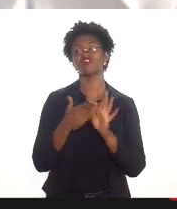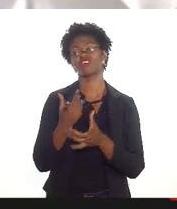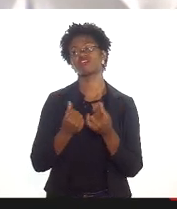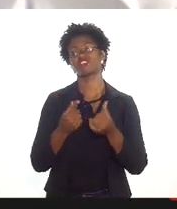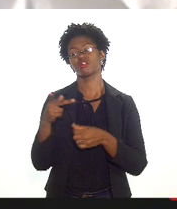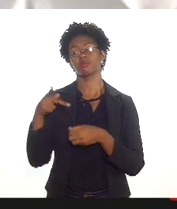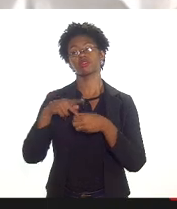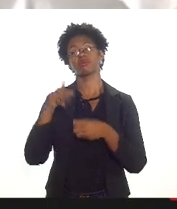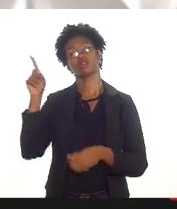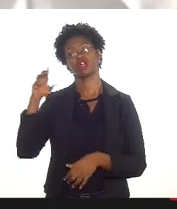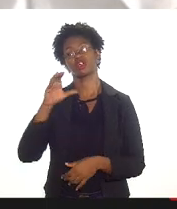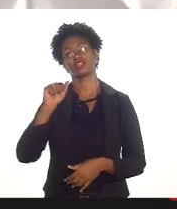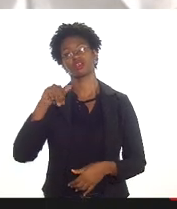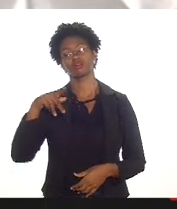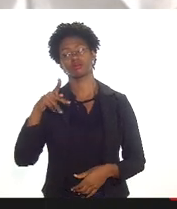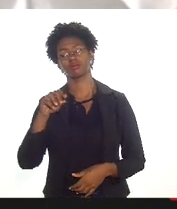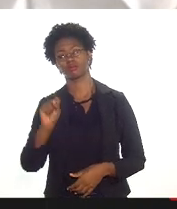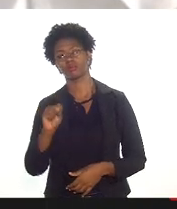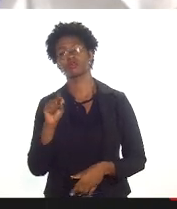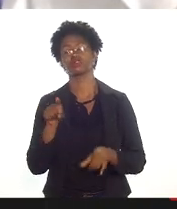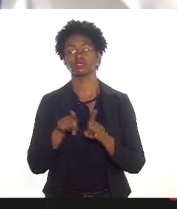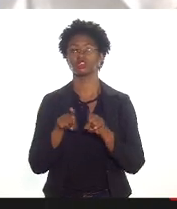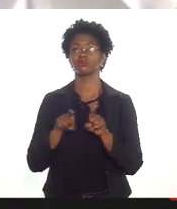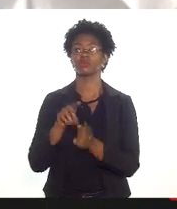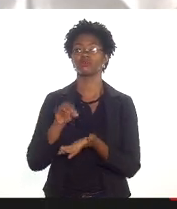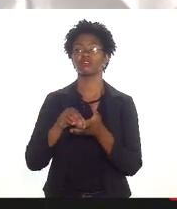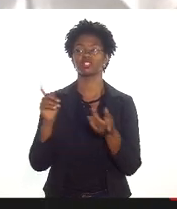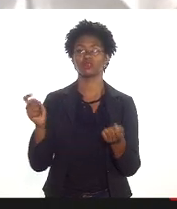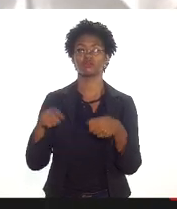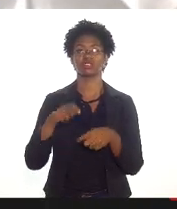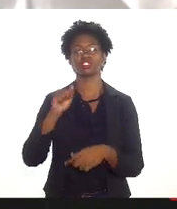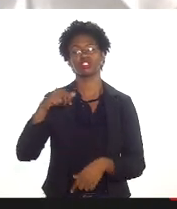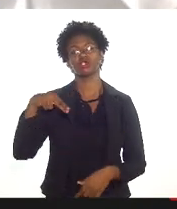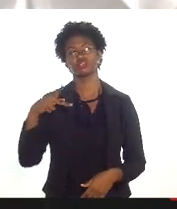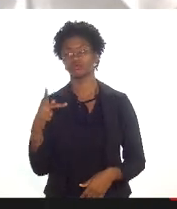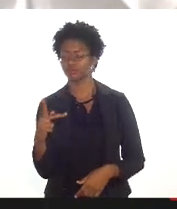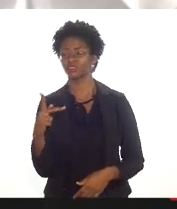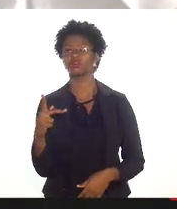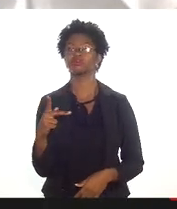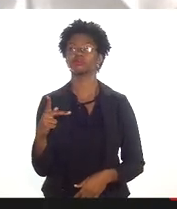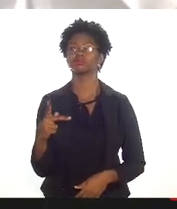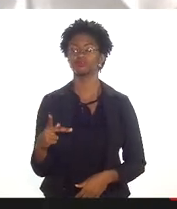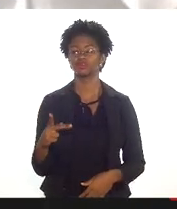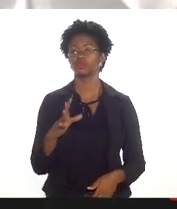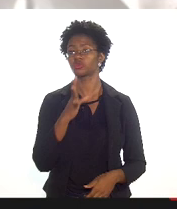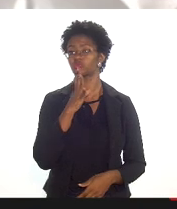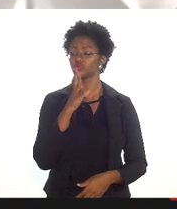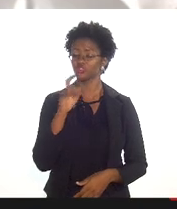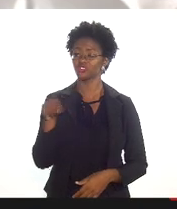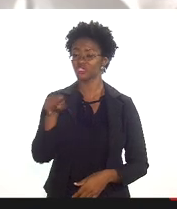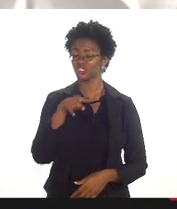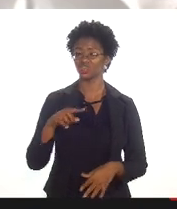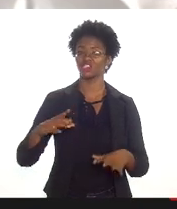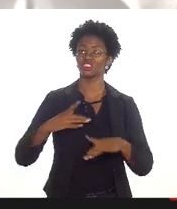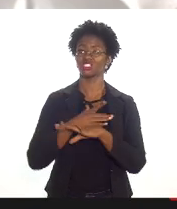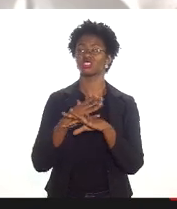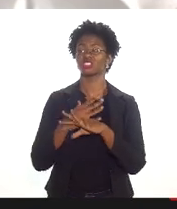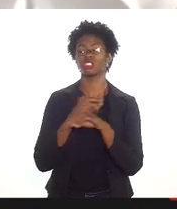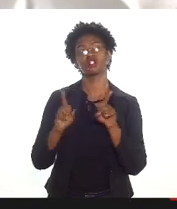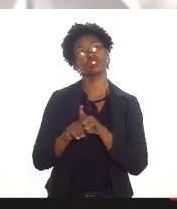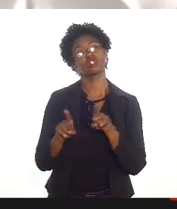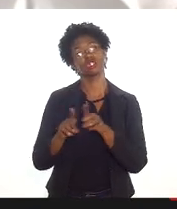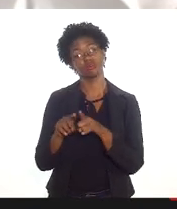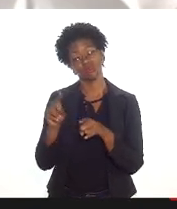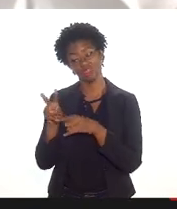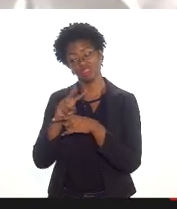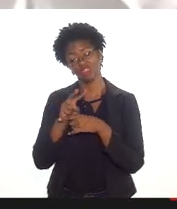E uma incapacidade, ao que nos parece, da ANP de não só conhecer esses dados, mas fazer uma auditoria e um